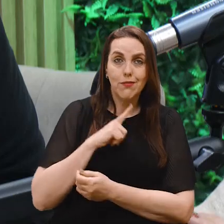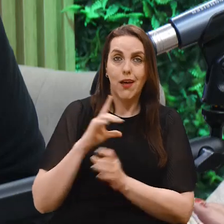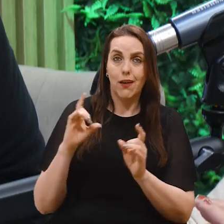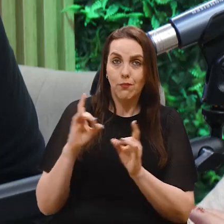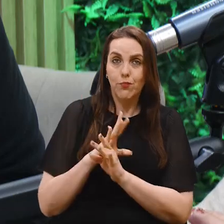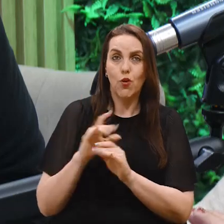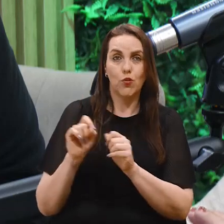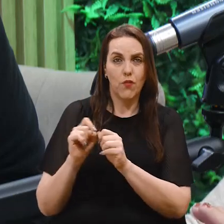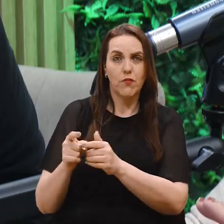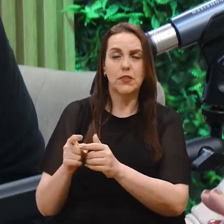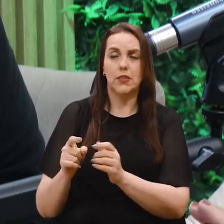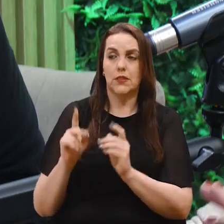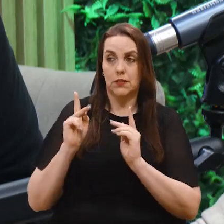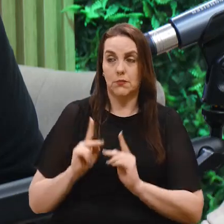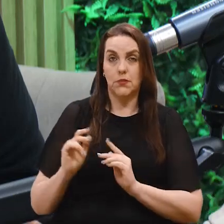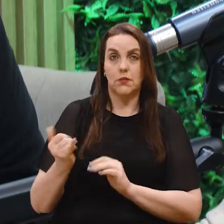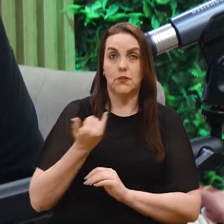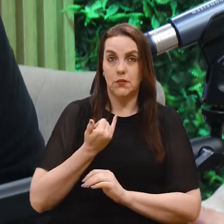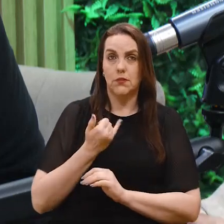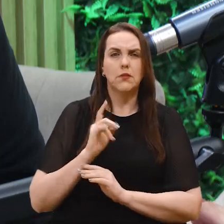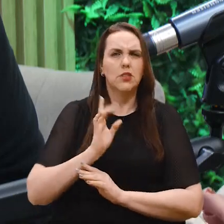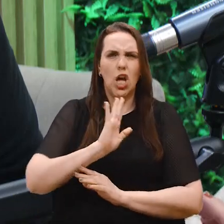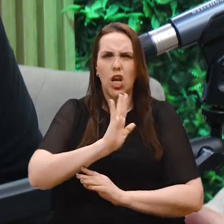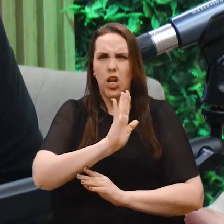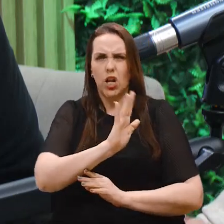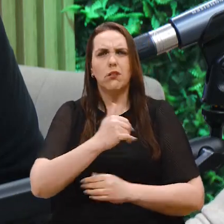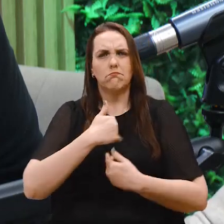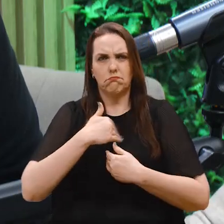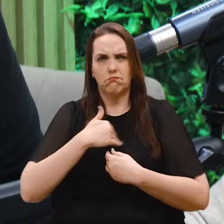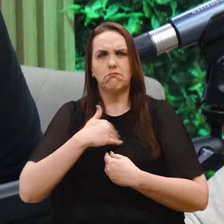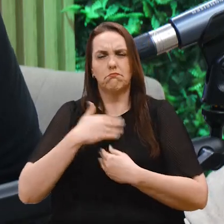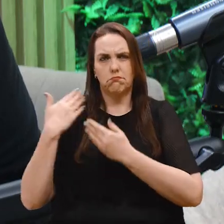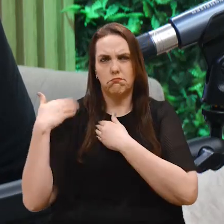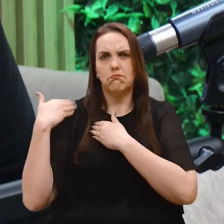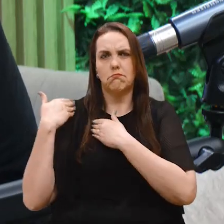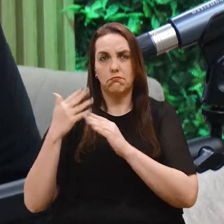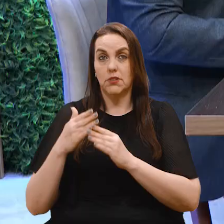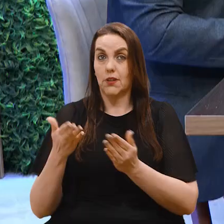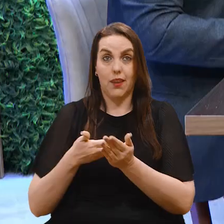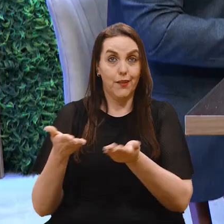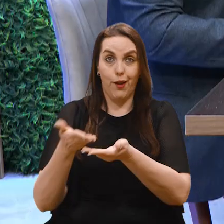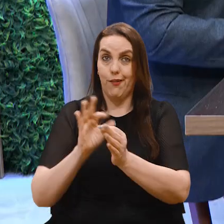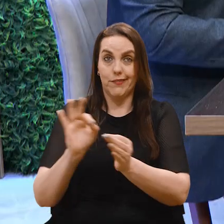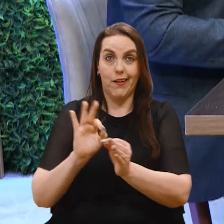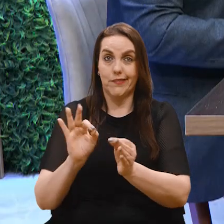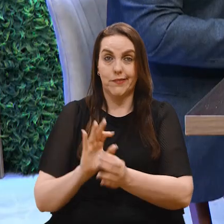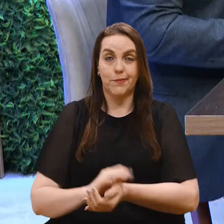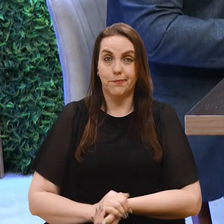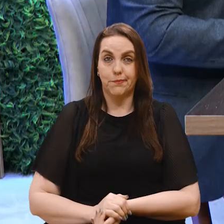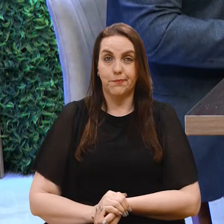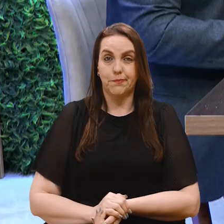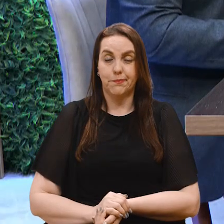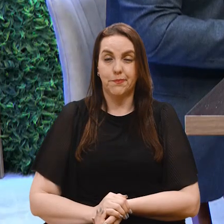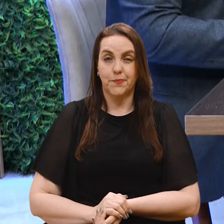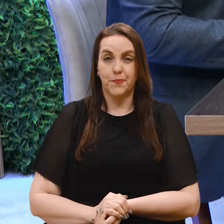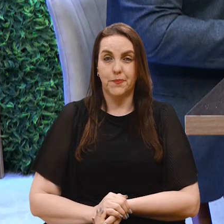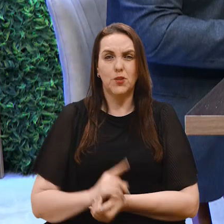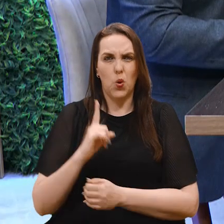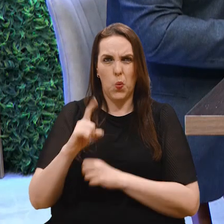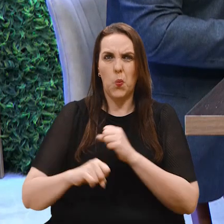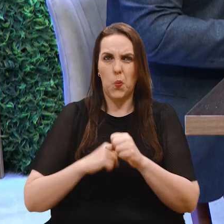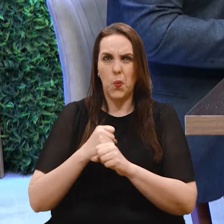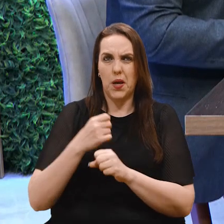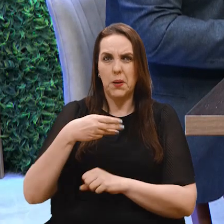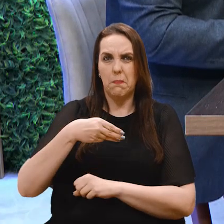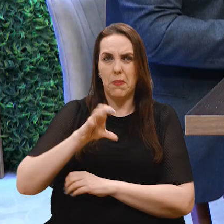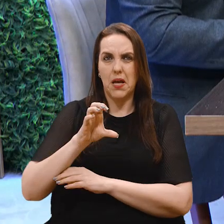disseram, não faça, pode deixar que nós vamos fazer, que nós vamos encaminhar. Até agora, nada. Já fez um ano em março que